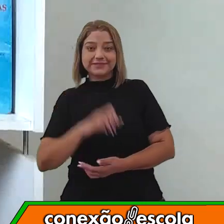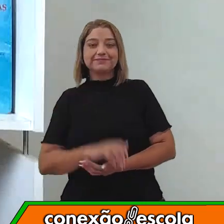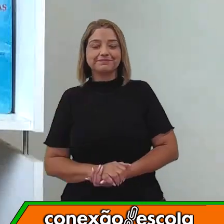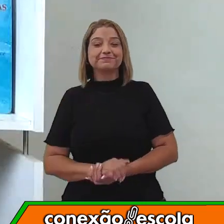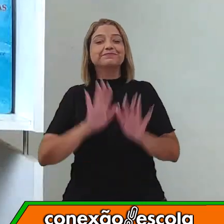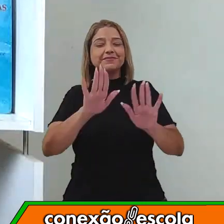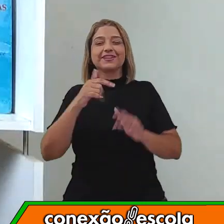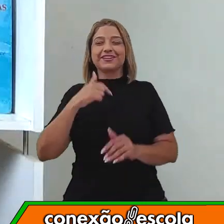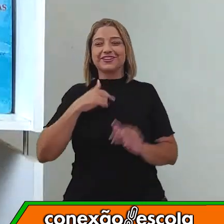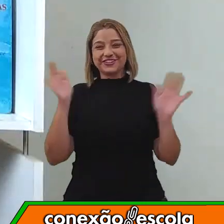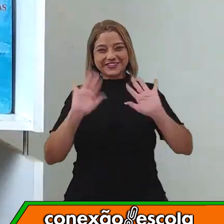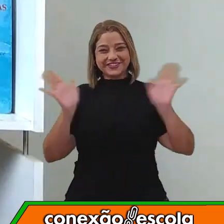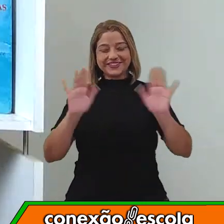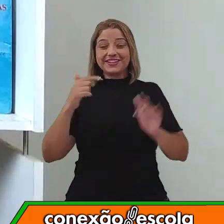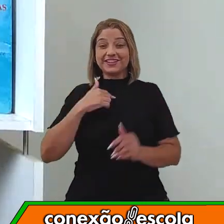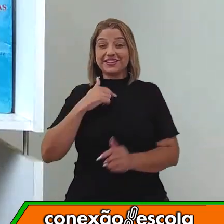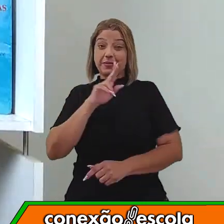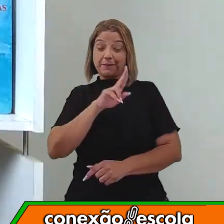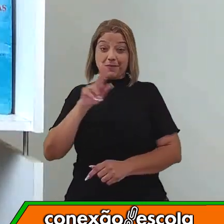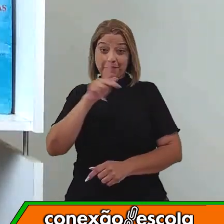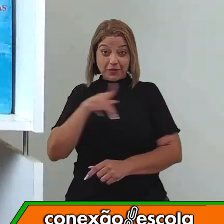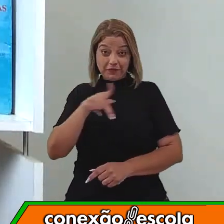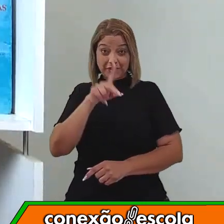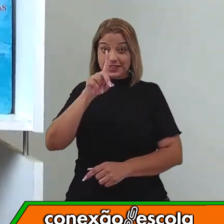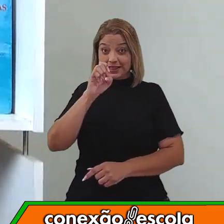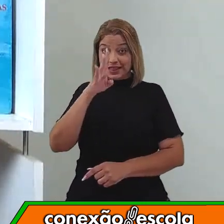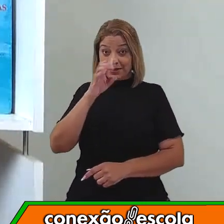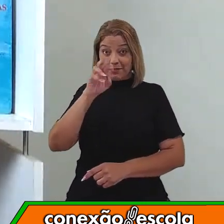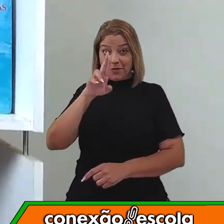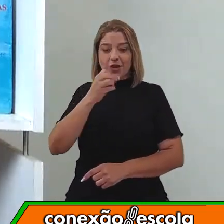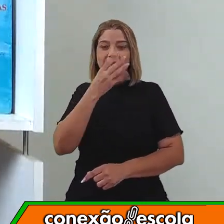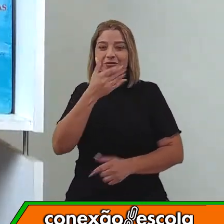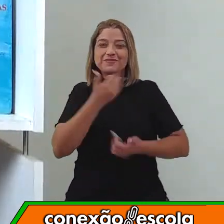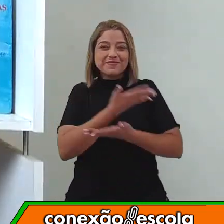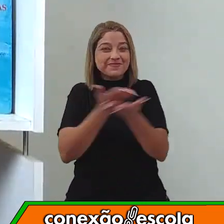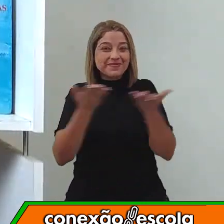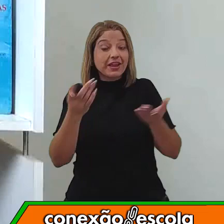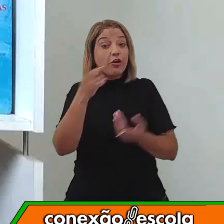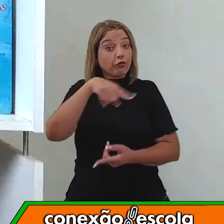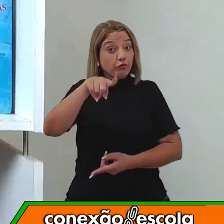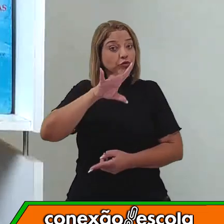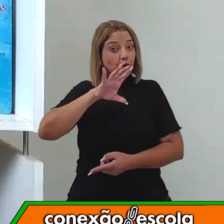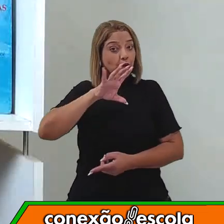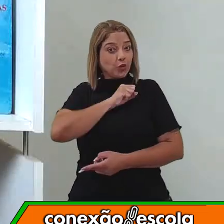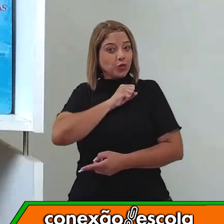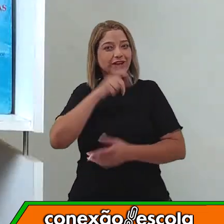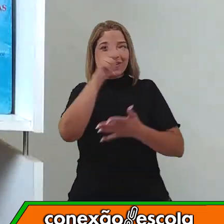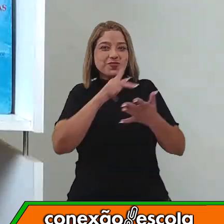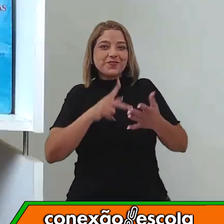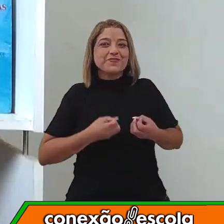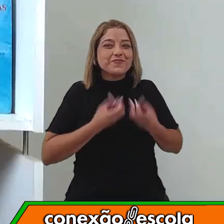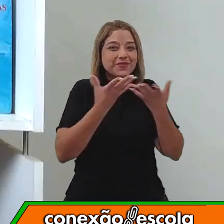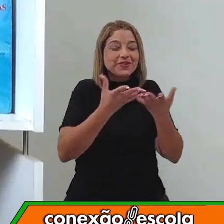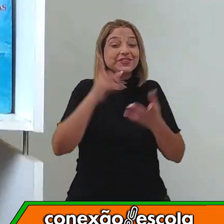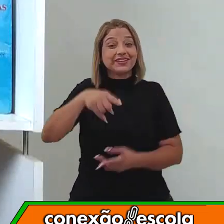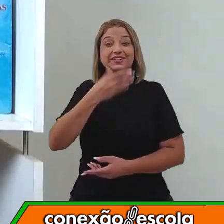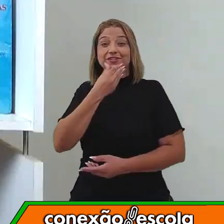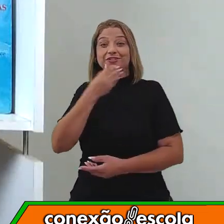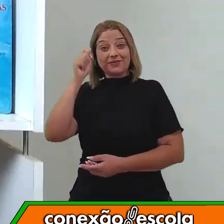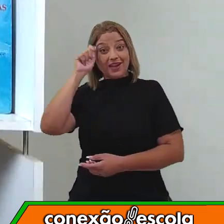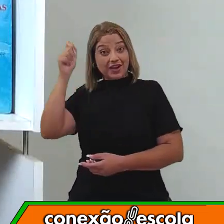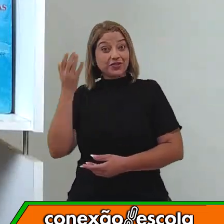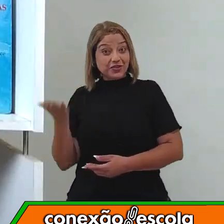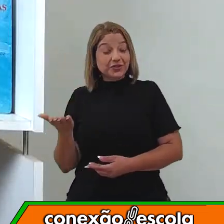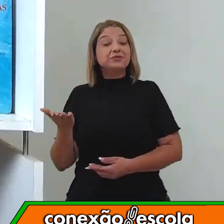professora Débora, tudo bem com vocês? Vocês gostaram dessa poesia do José Paulo Paes? Eu gostei muito, eu adoro brincar